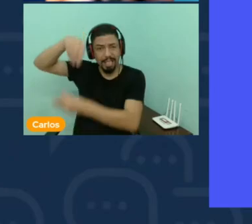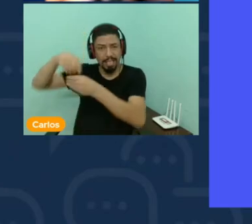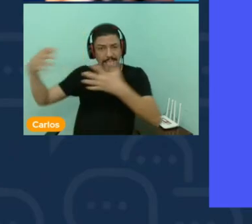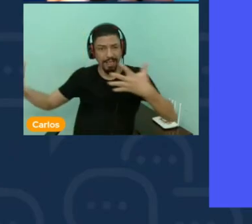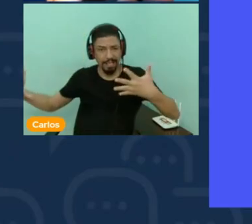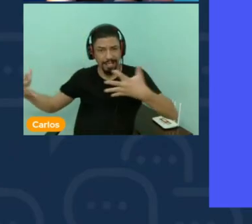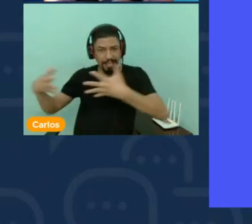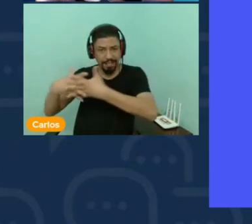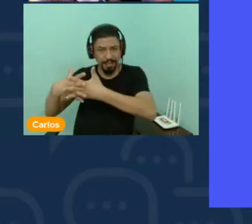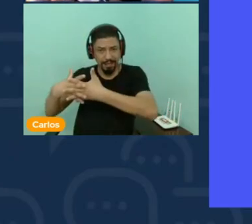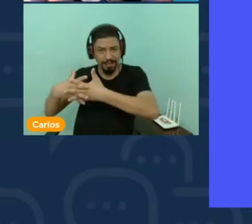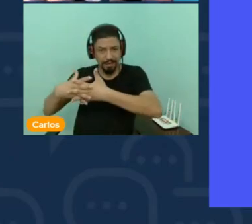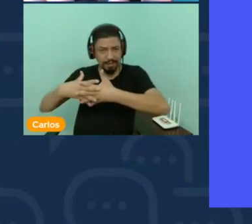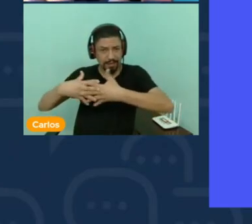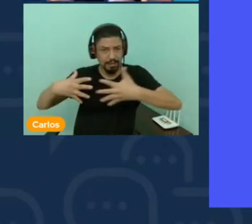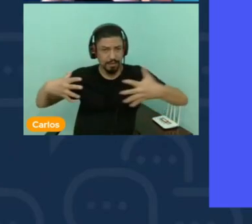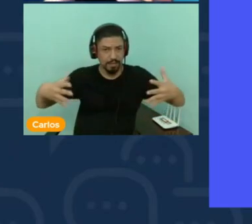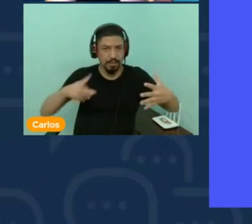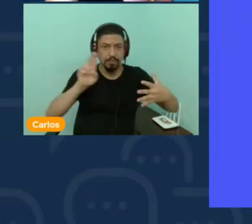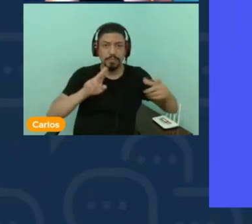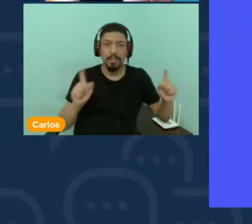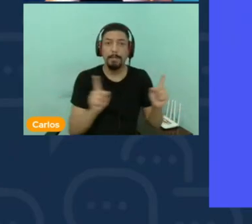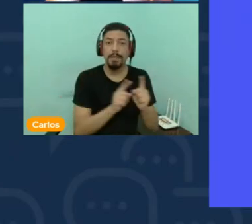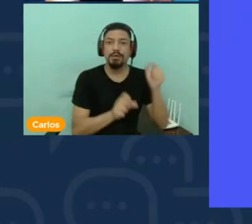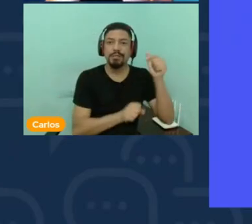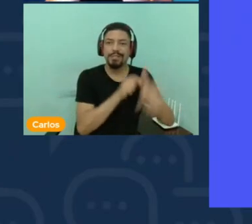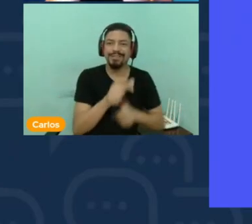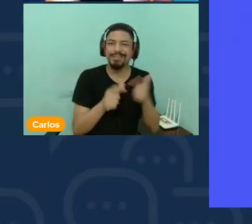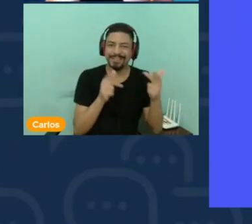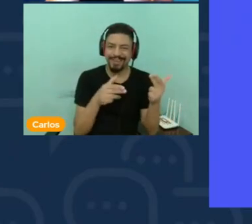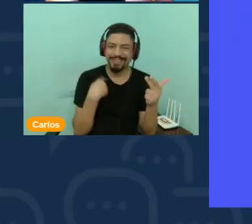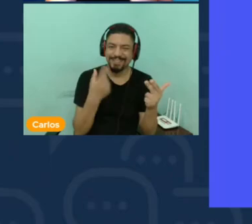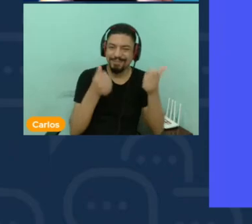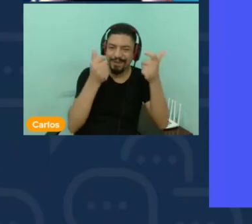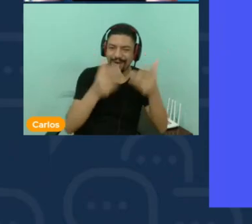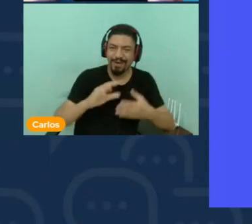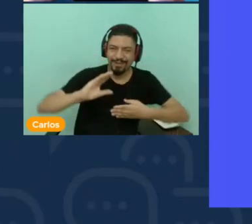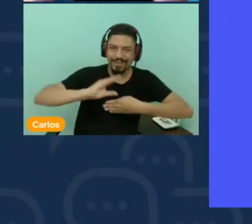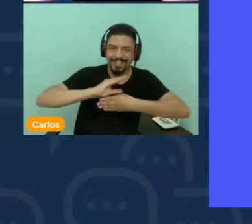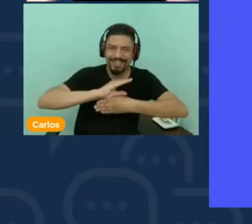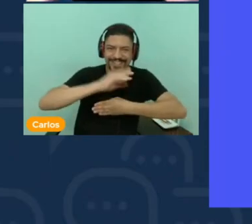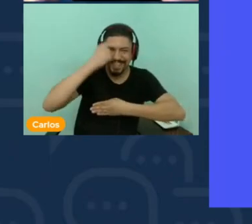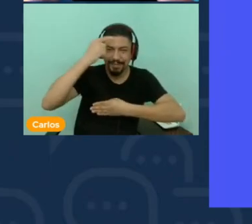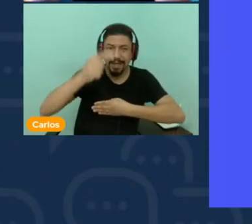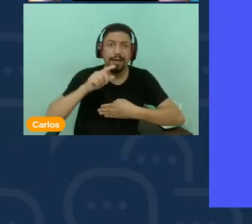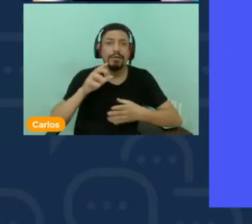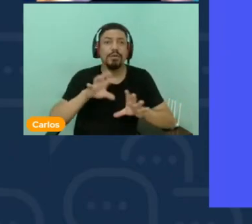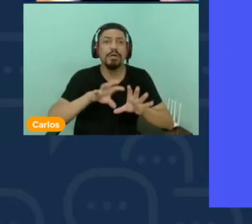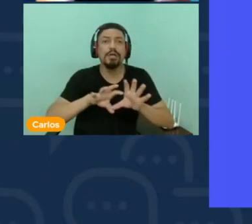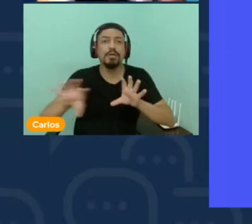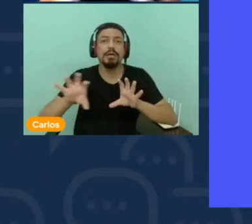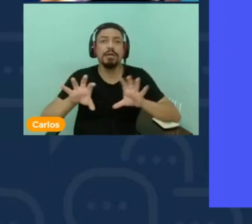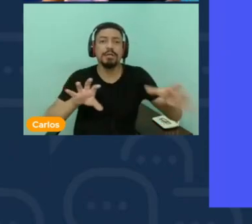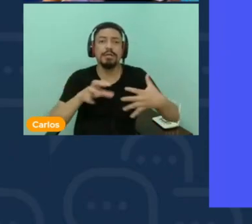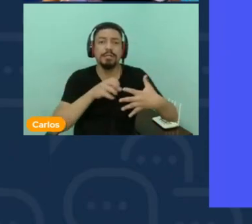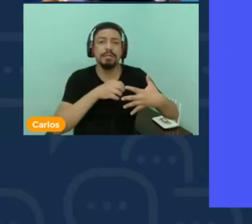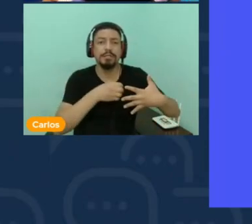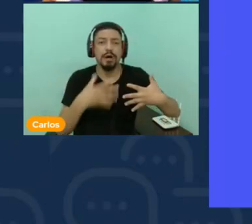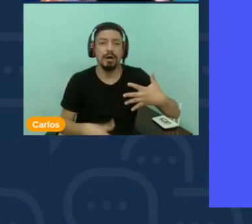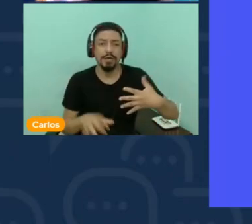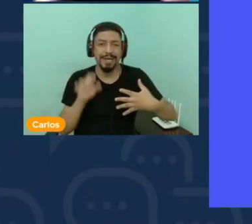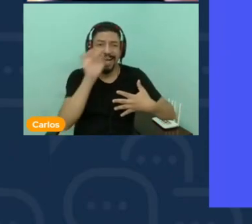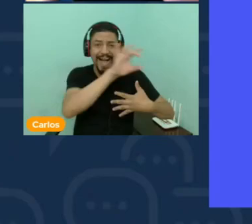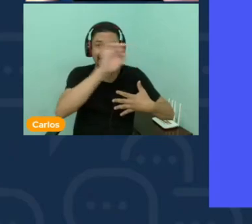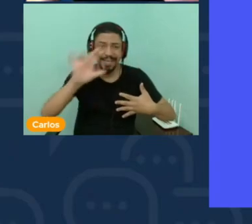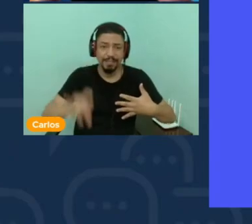acoplado, para um ambiente de microserviço, como a gente falou, onde eu vou separar os componentes ali da minha